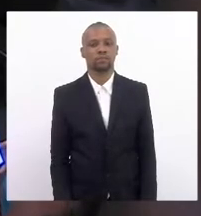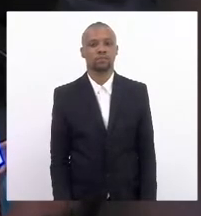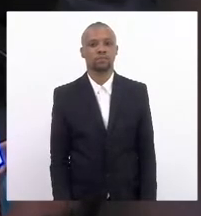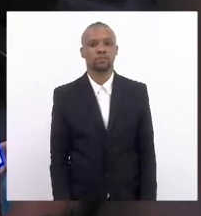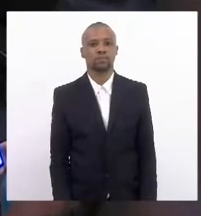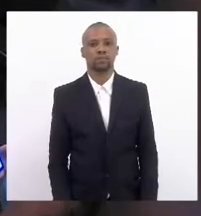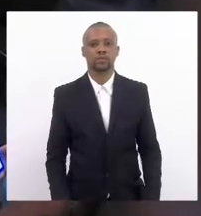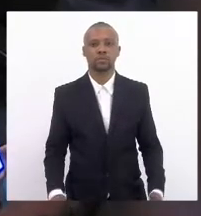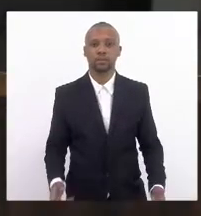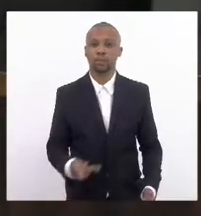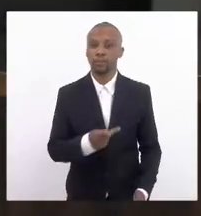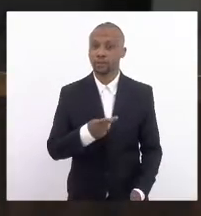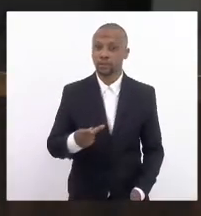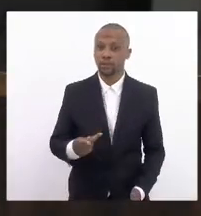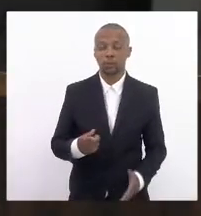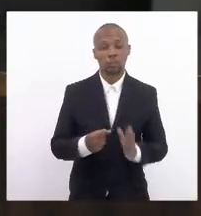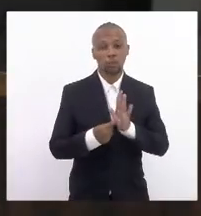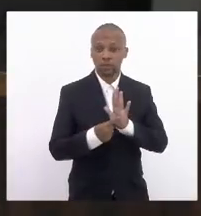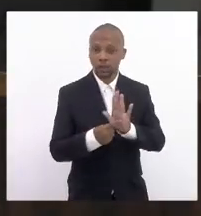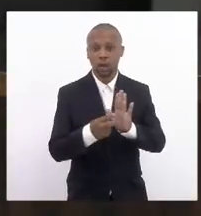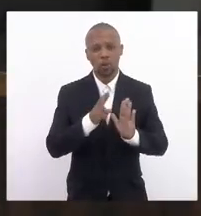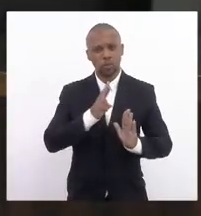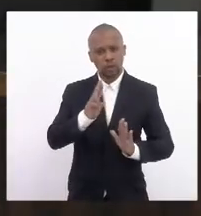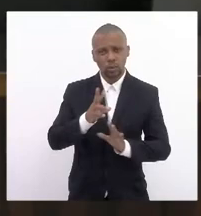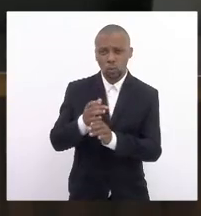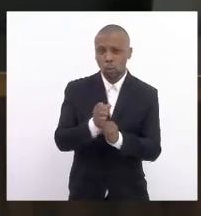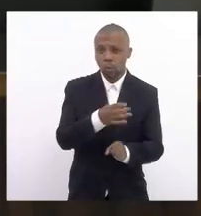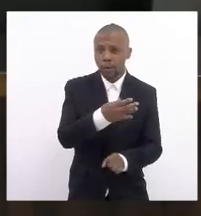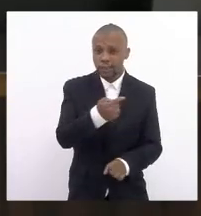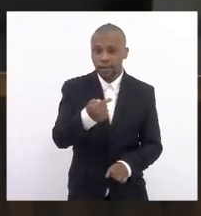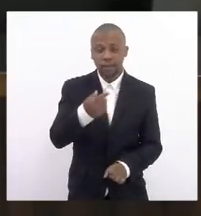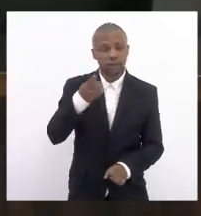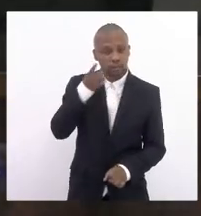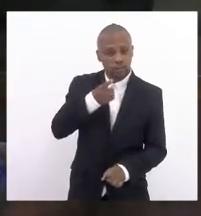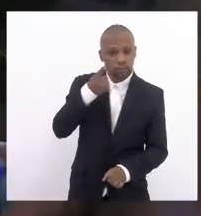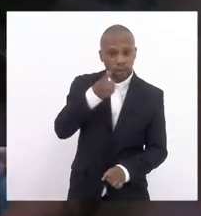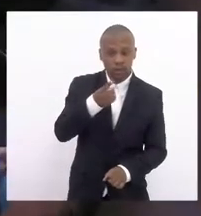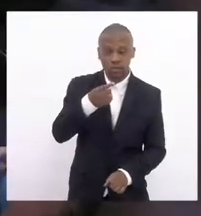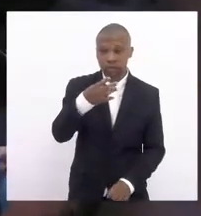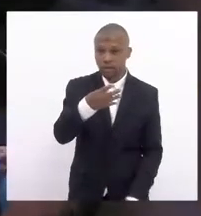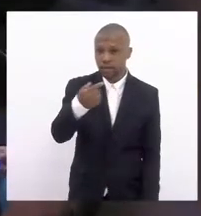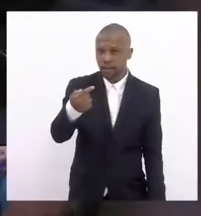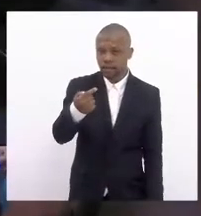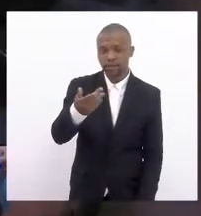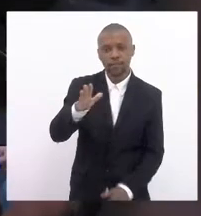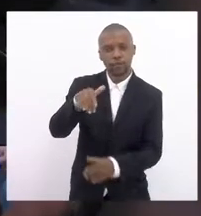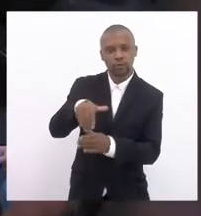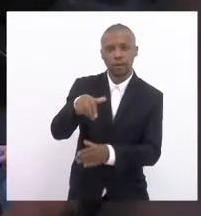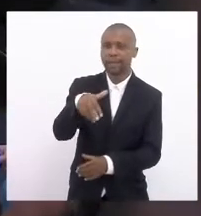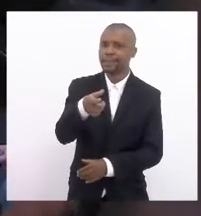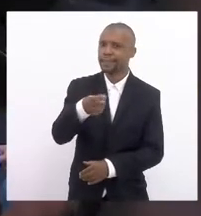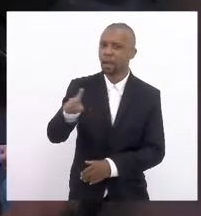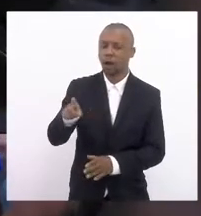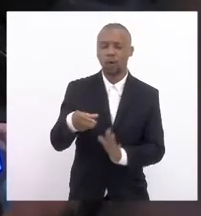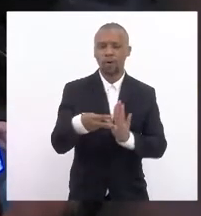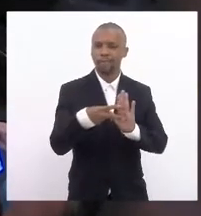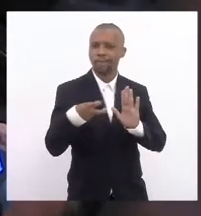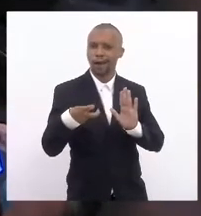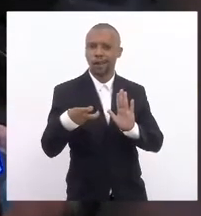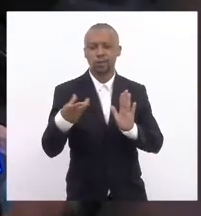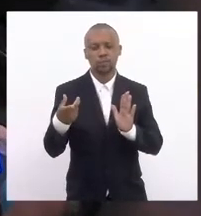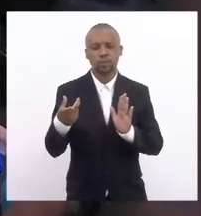Presidência, proclama o resultado. Votaram 47 senhores parlamentares, 47 não. Os vetos para declarar,